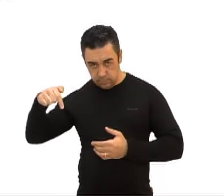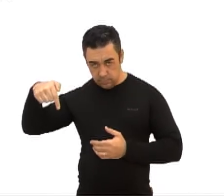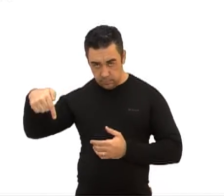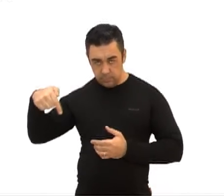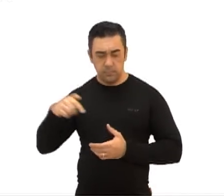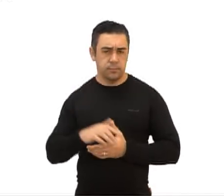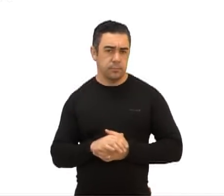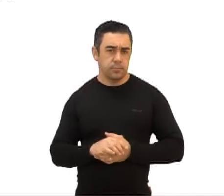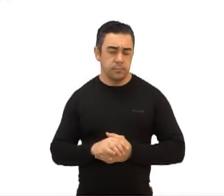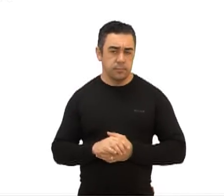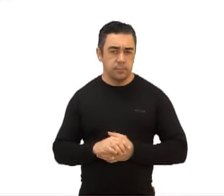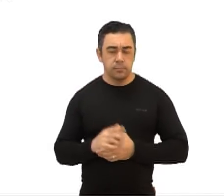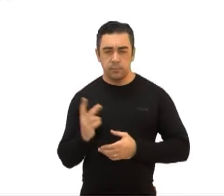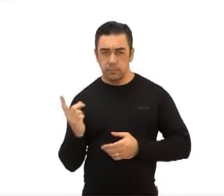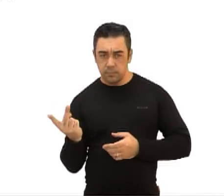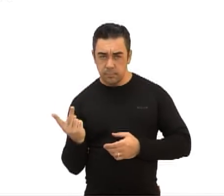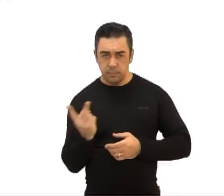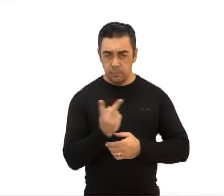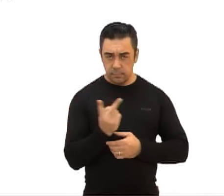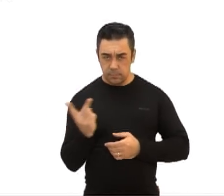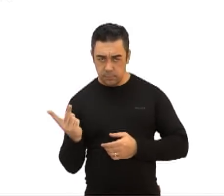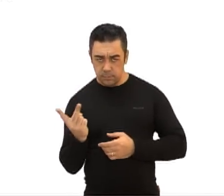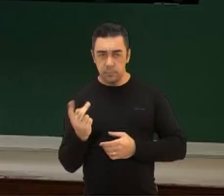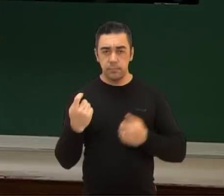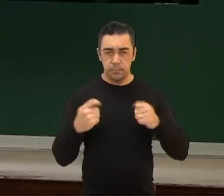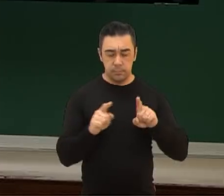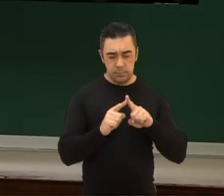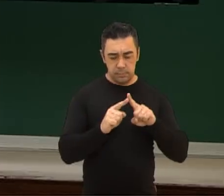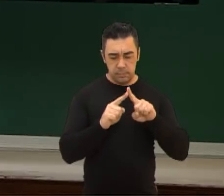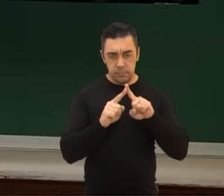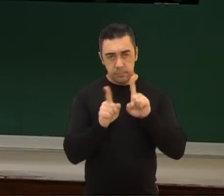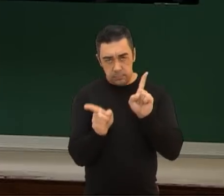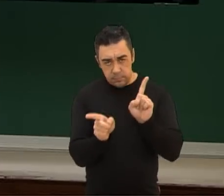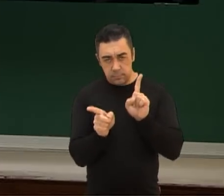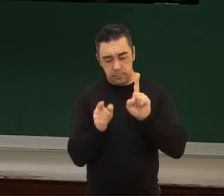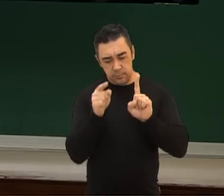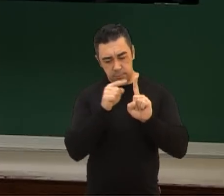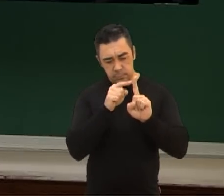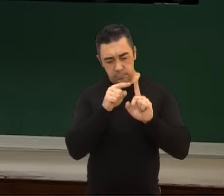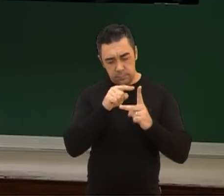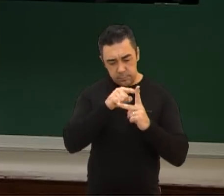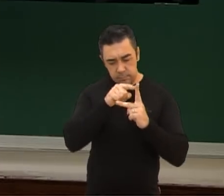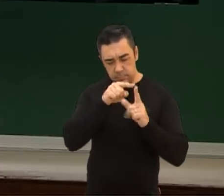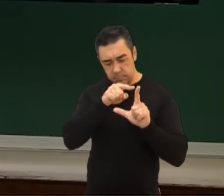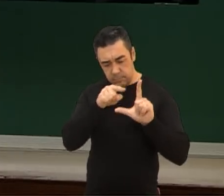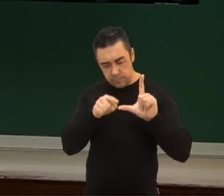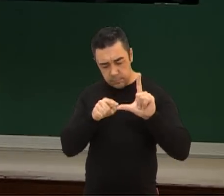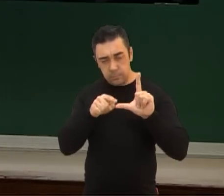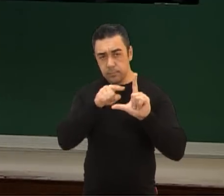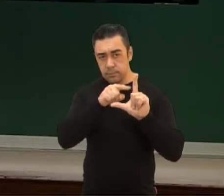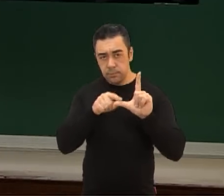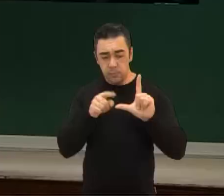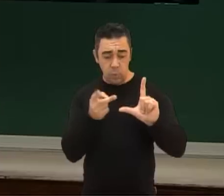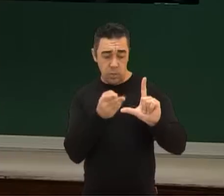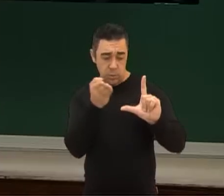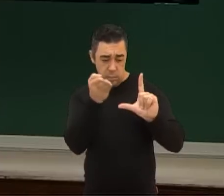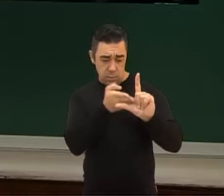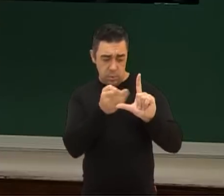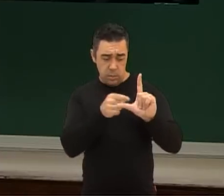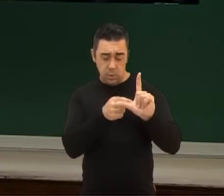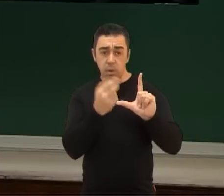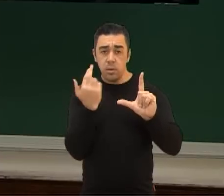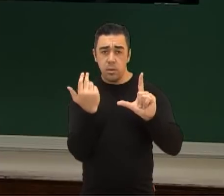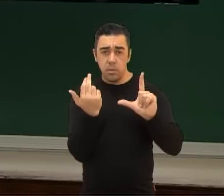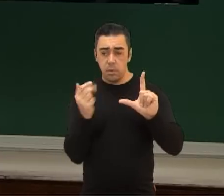Para eles serem congruentes, eles têm que ter a mesma medida. Então vejamos aqui, ó,